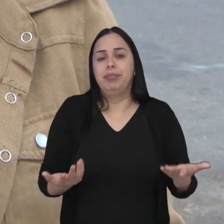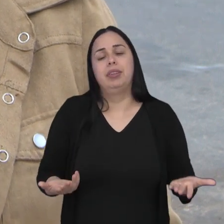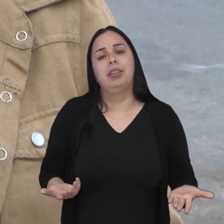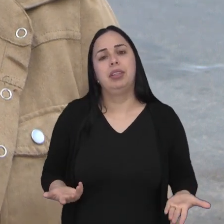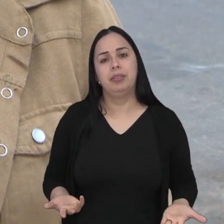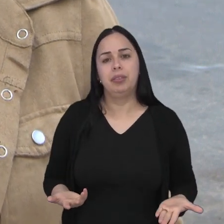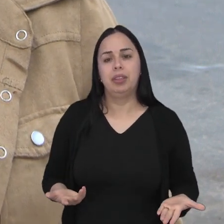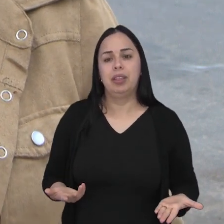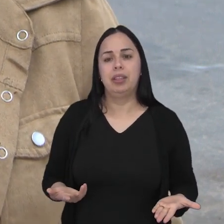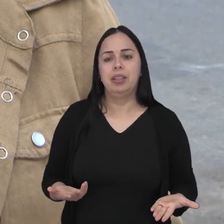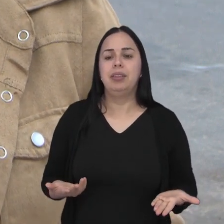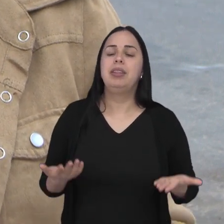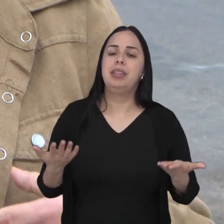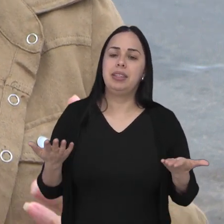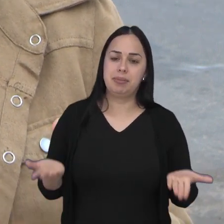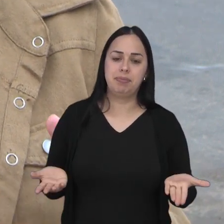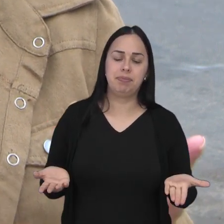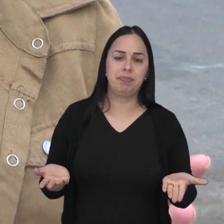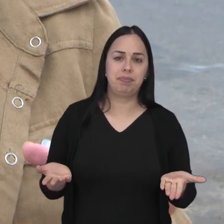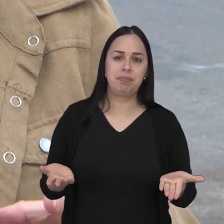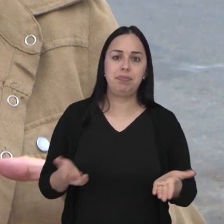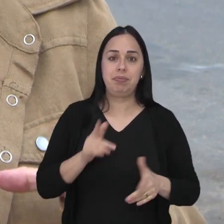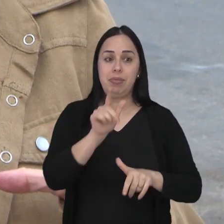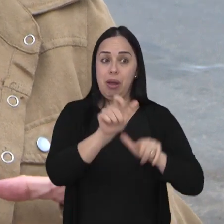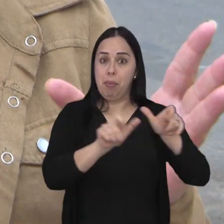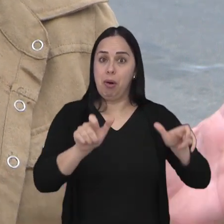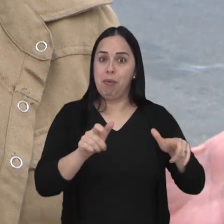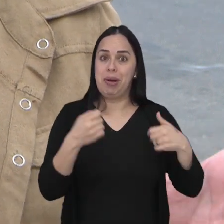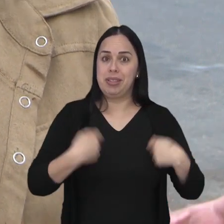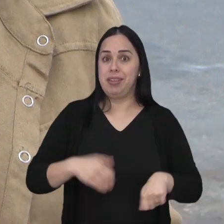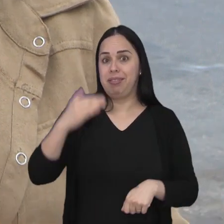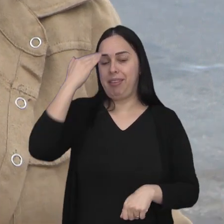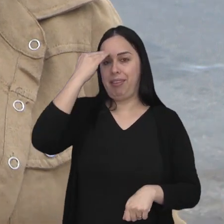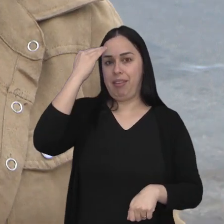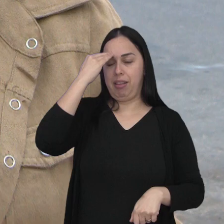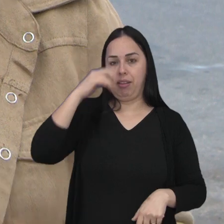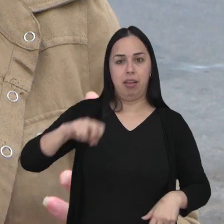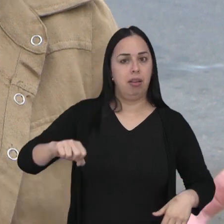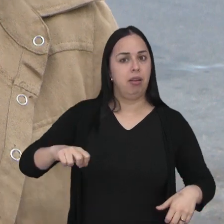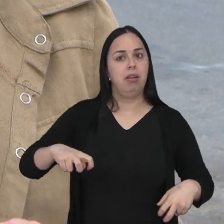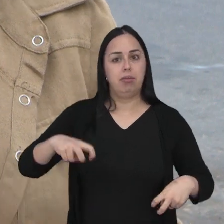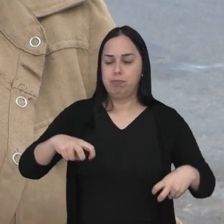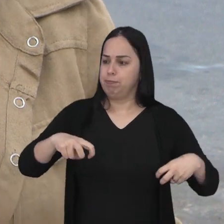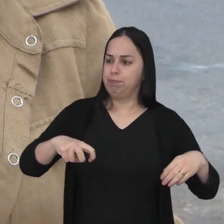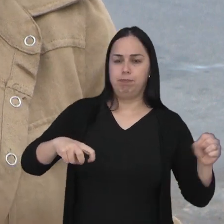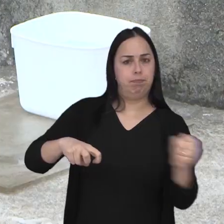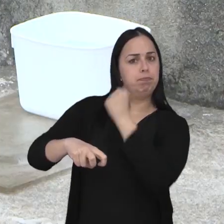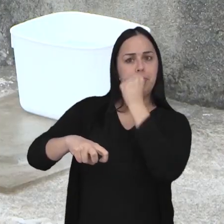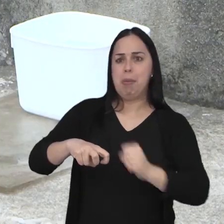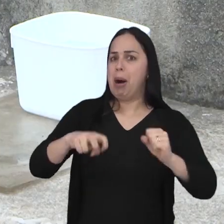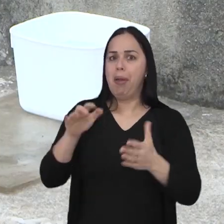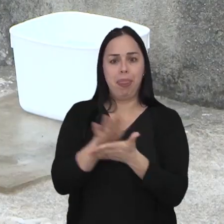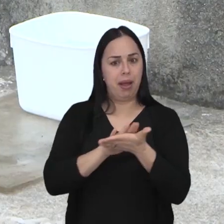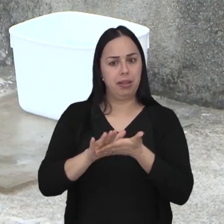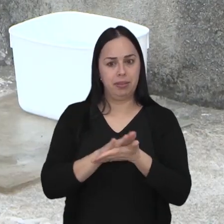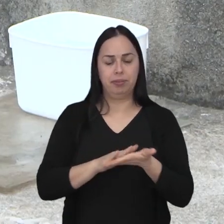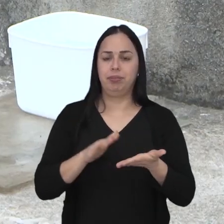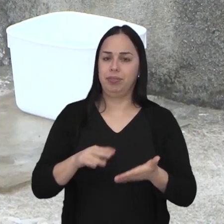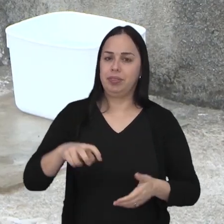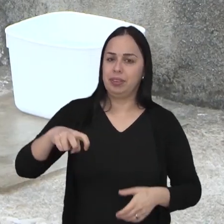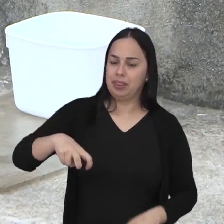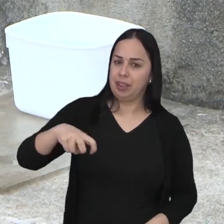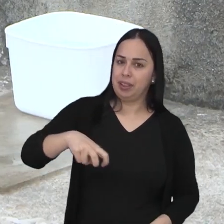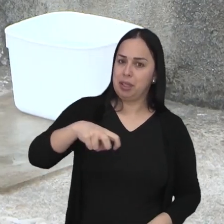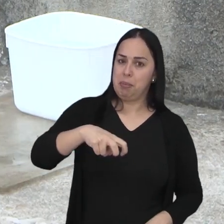né? Então a população tem que entender é isso, não maltratar. A vulnerabilidade